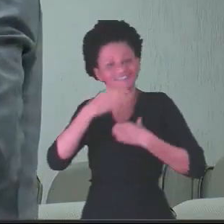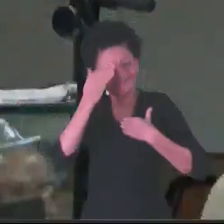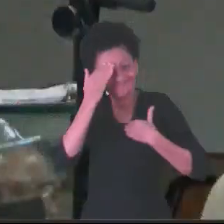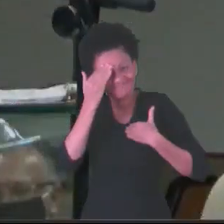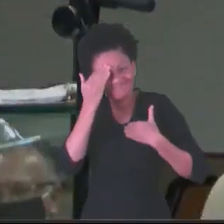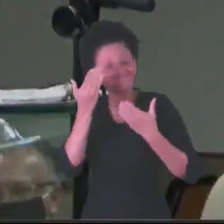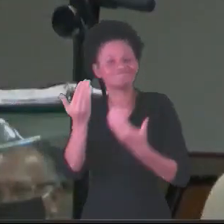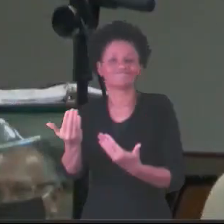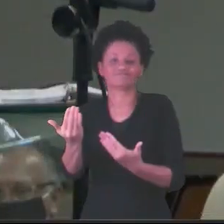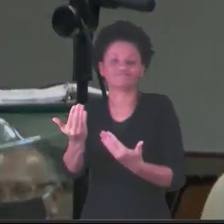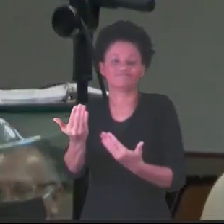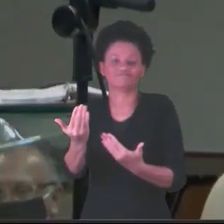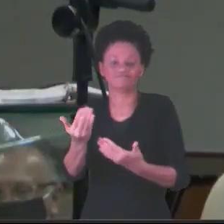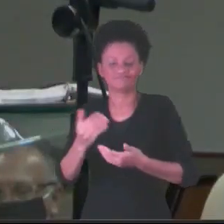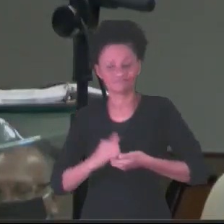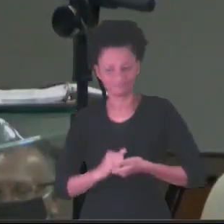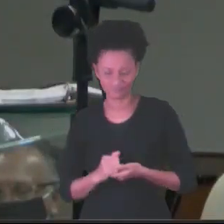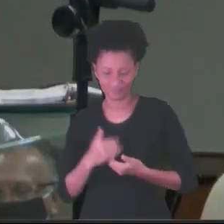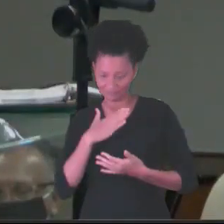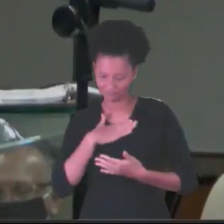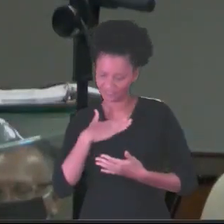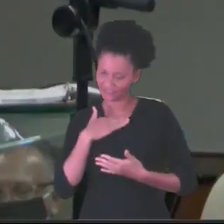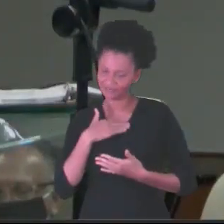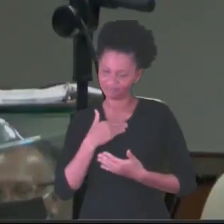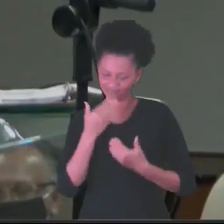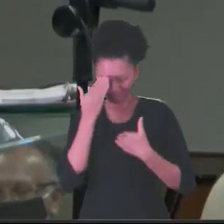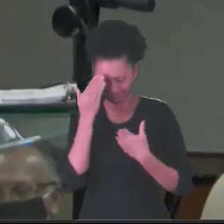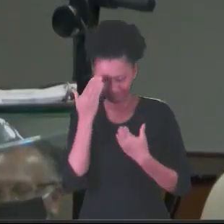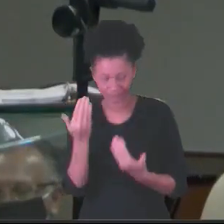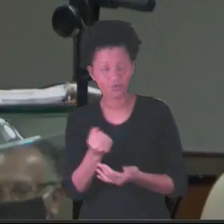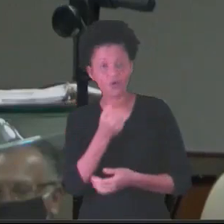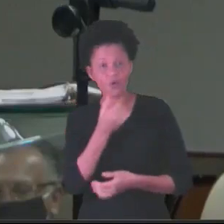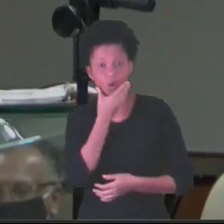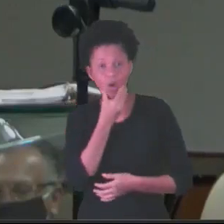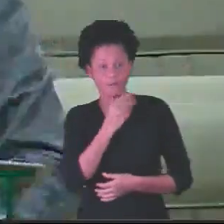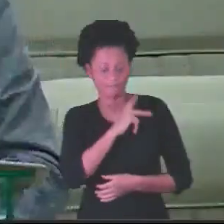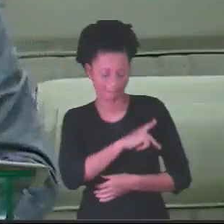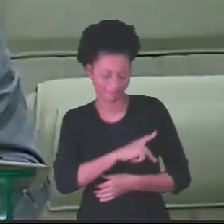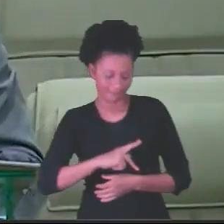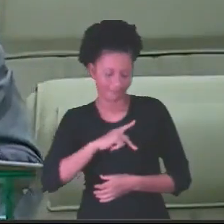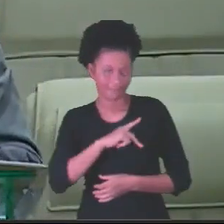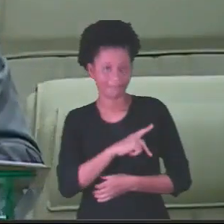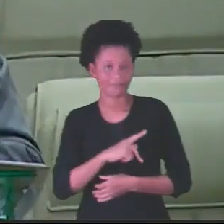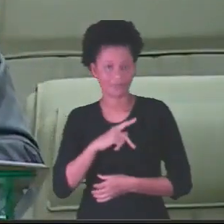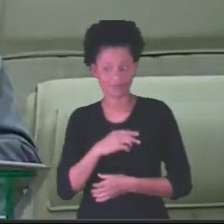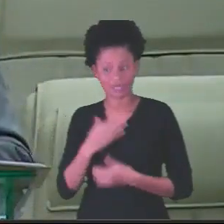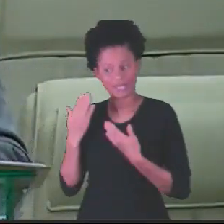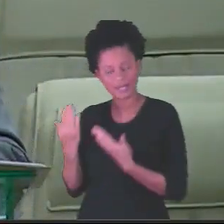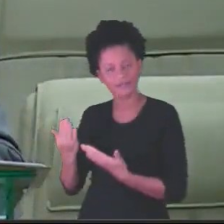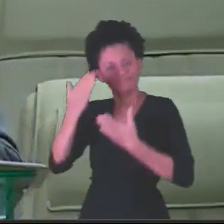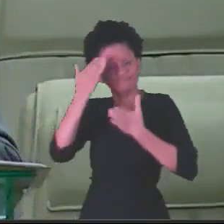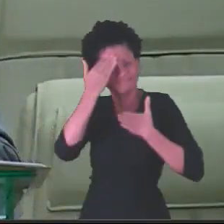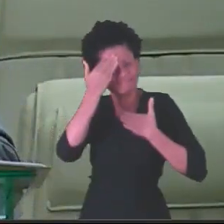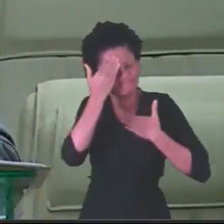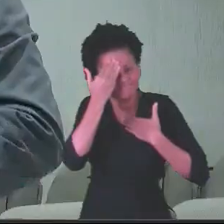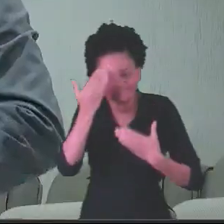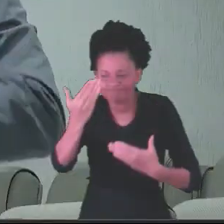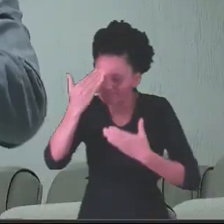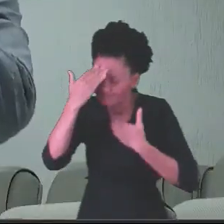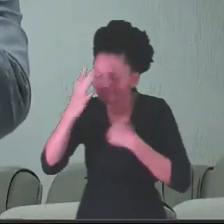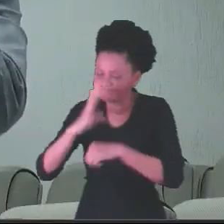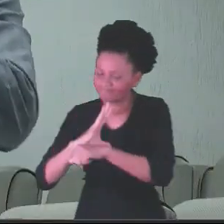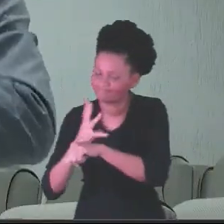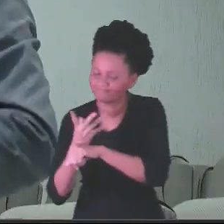daquilo que alguém faz para nós e paulo ele é grato a igreja de filipos